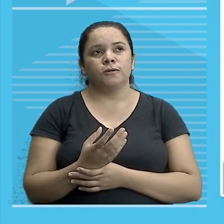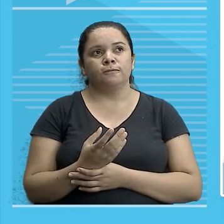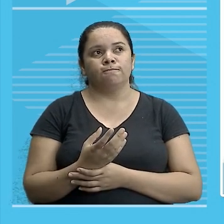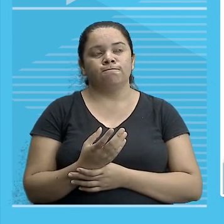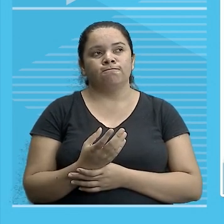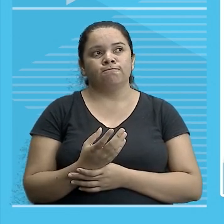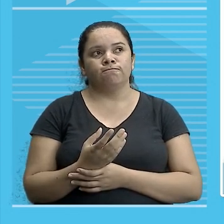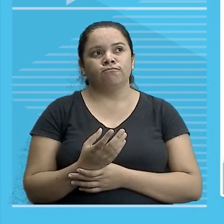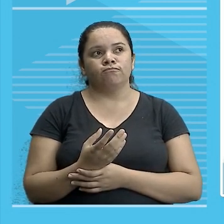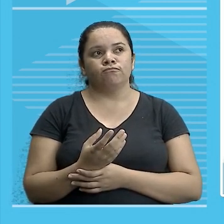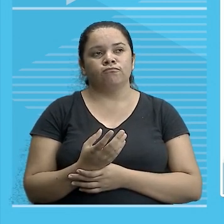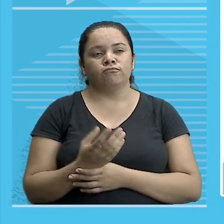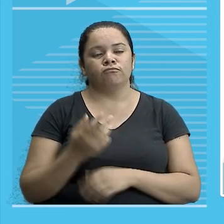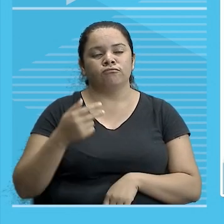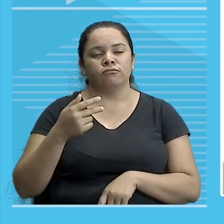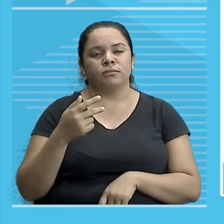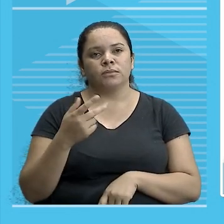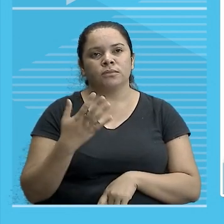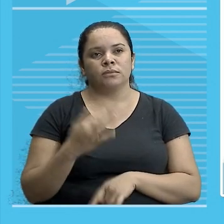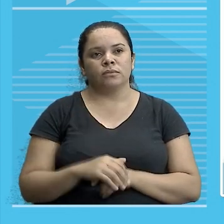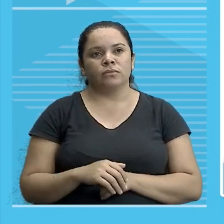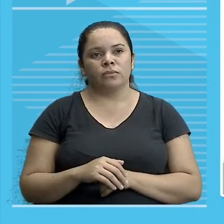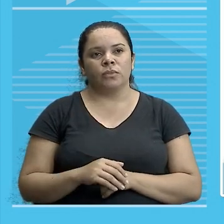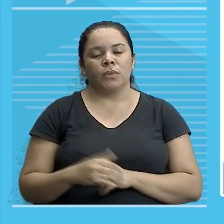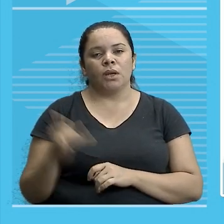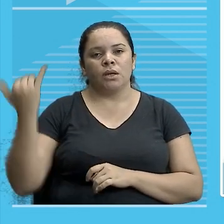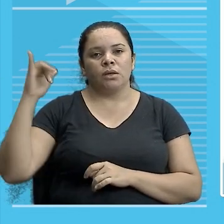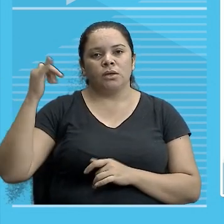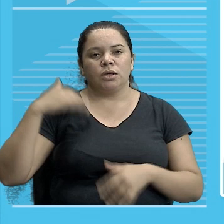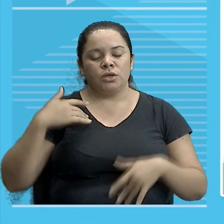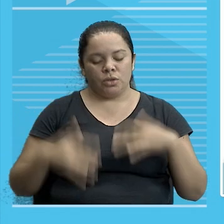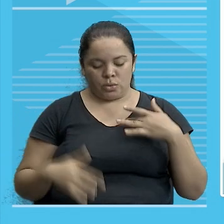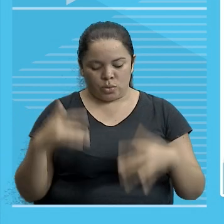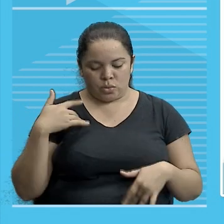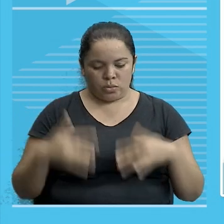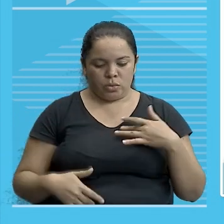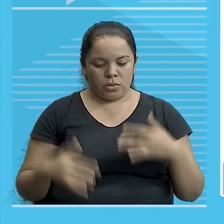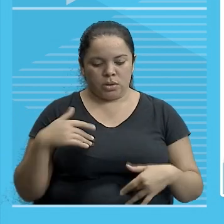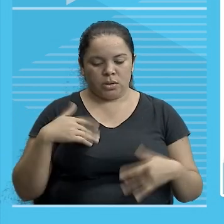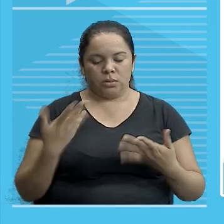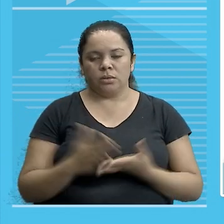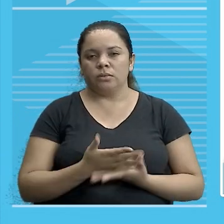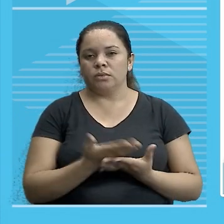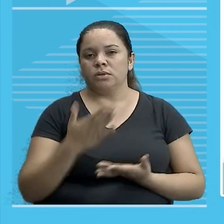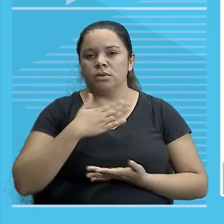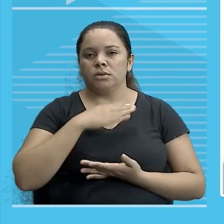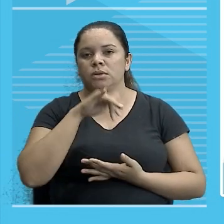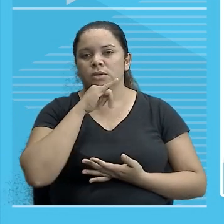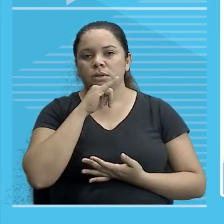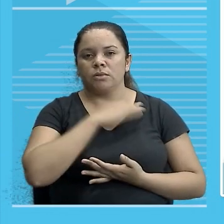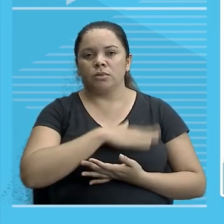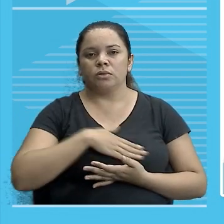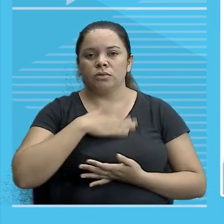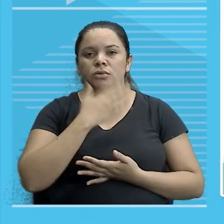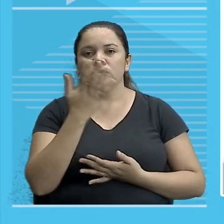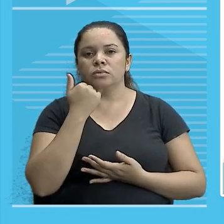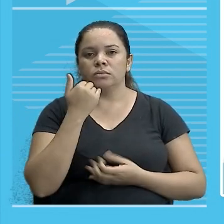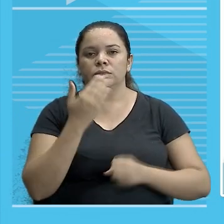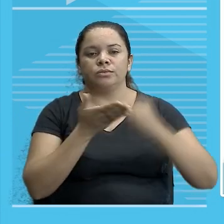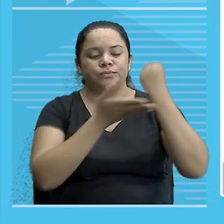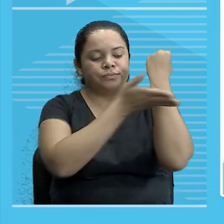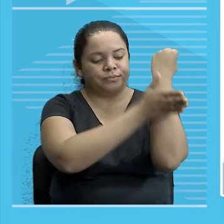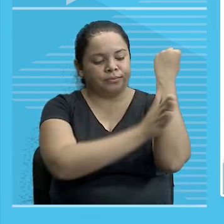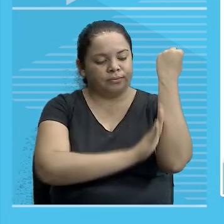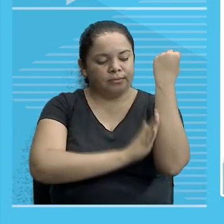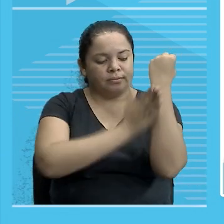de comer uma pecanhazinha suculenta? É bom, né? Gente, vamos combinar, uma delícia. É uma delícia. Você gosta, não